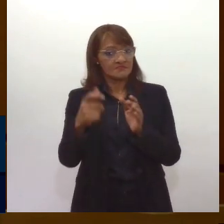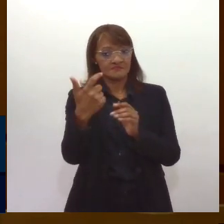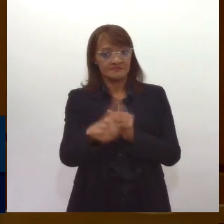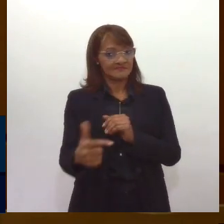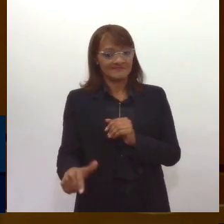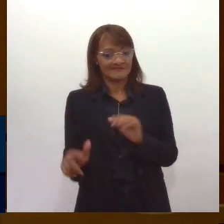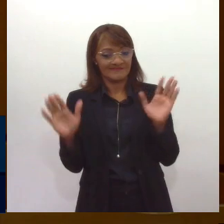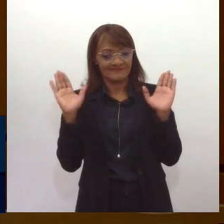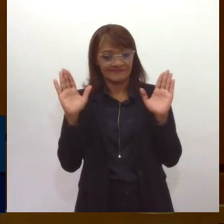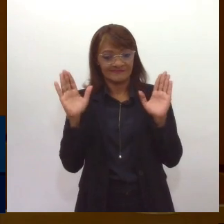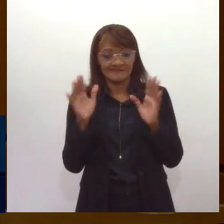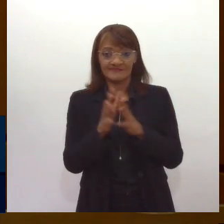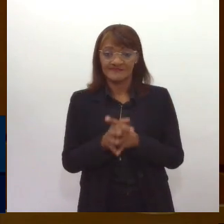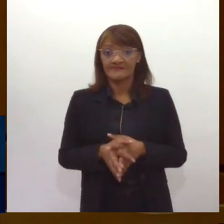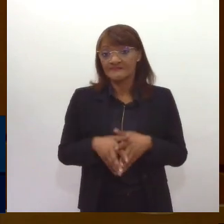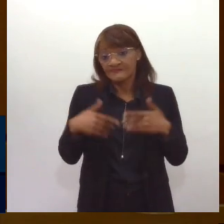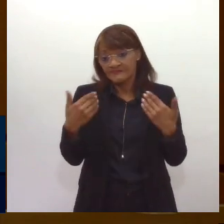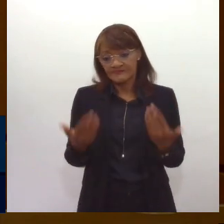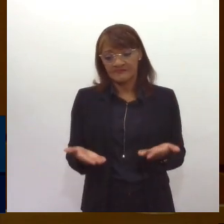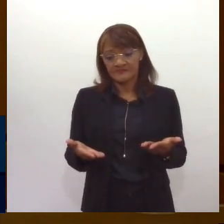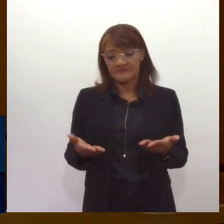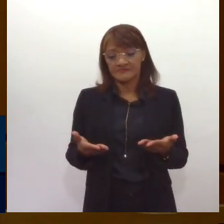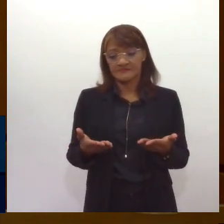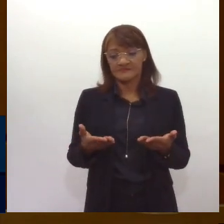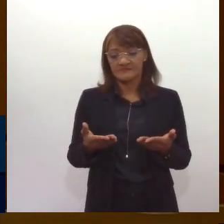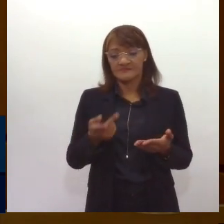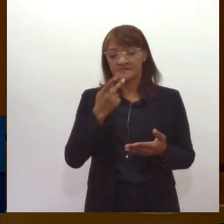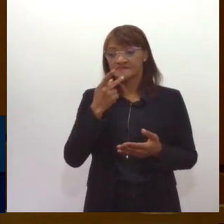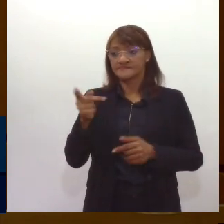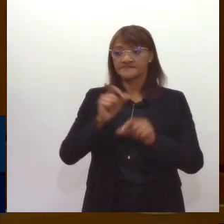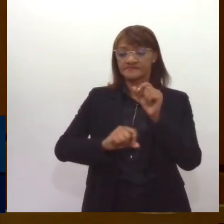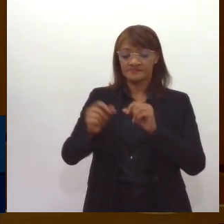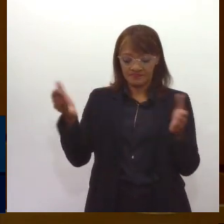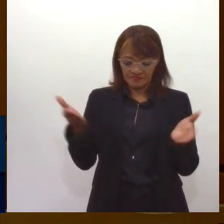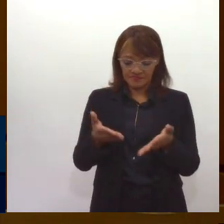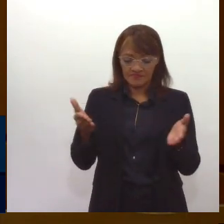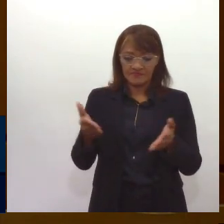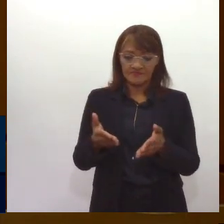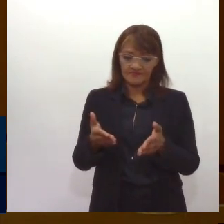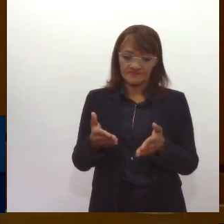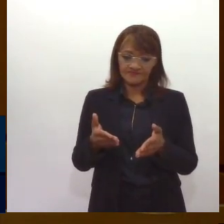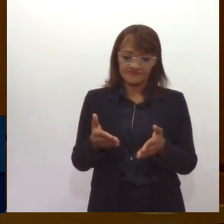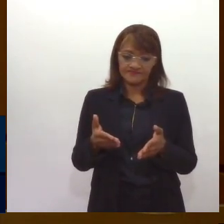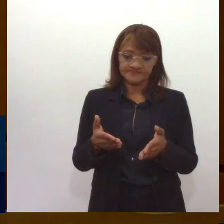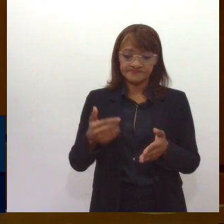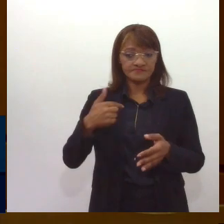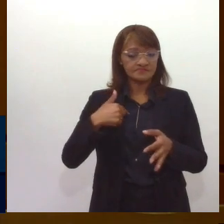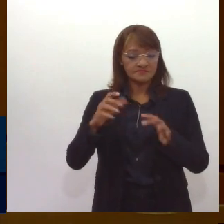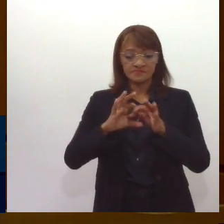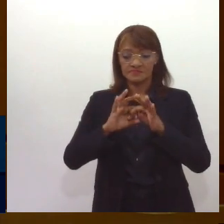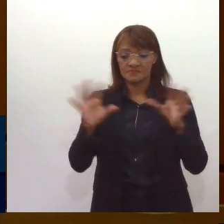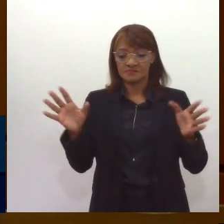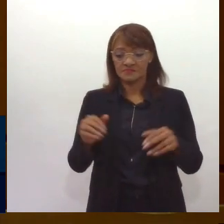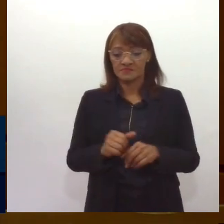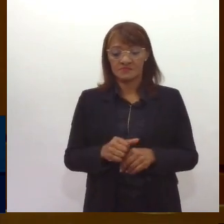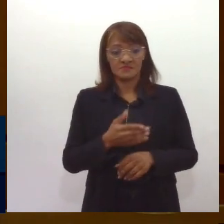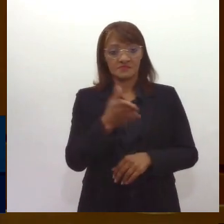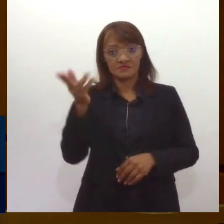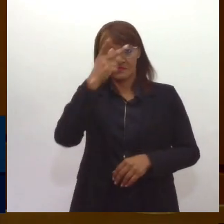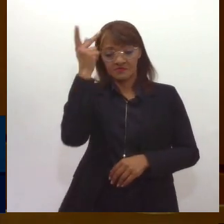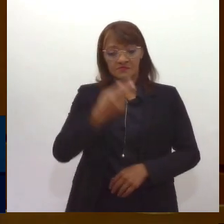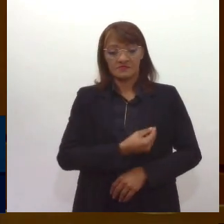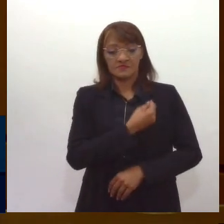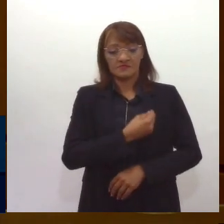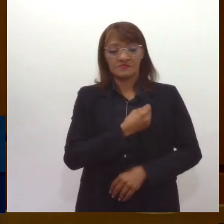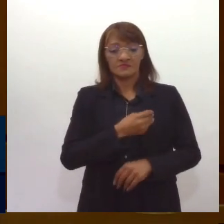era isso que eu gostaria de deixar registrado na manhã de hoje e me colocar à disposição dos moradores dos bairros